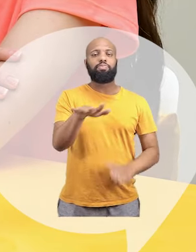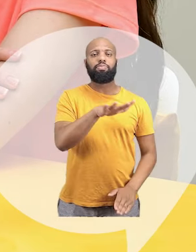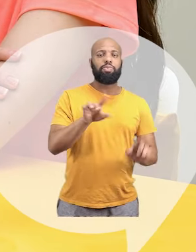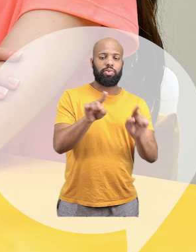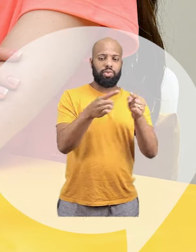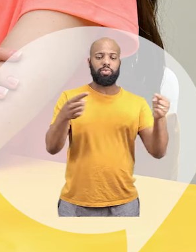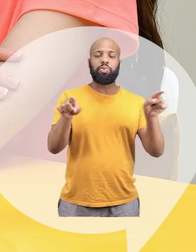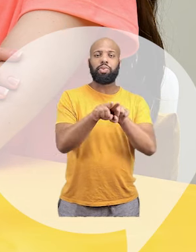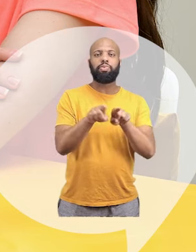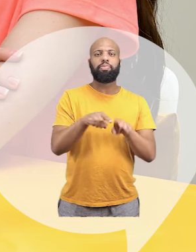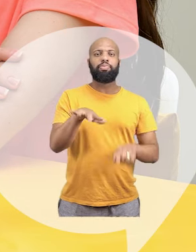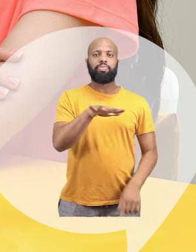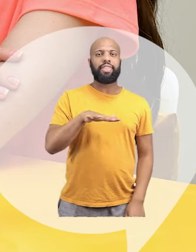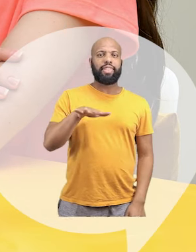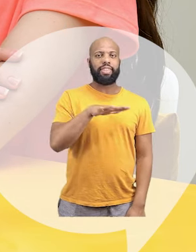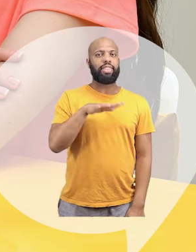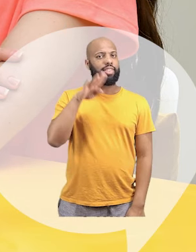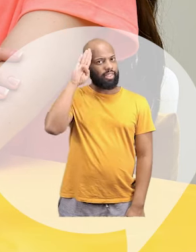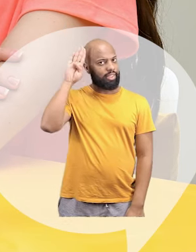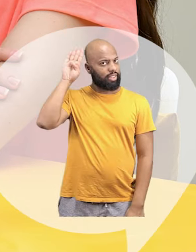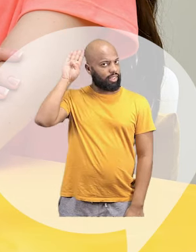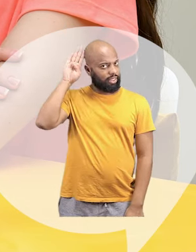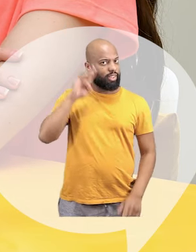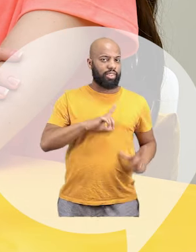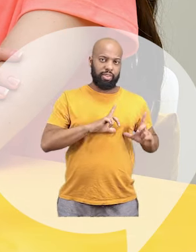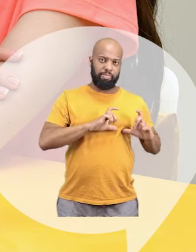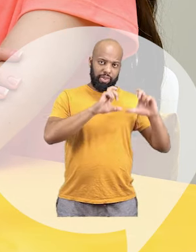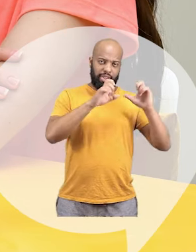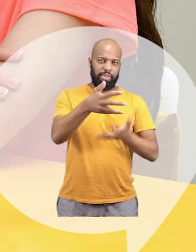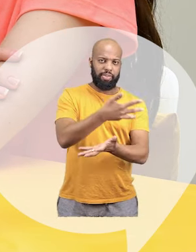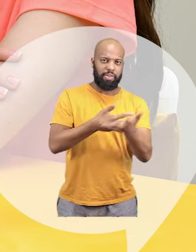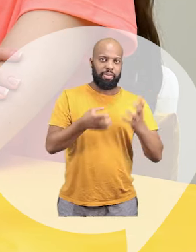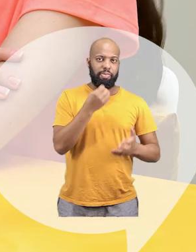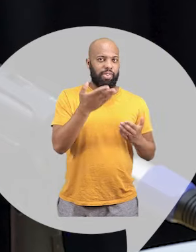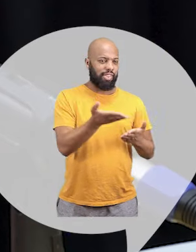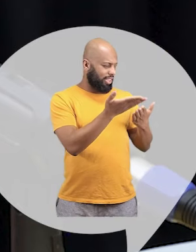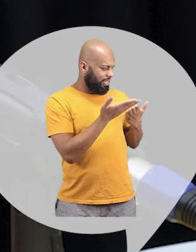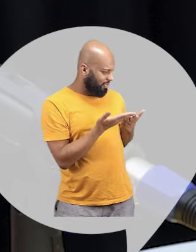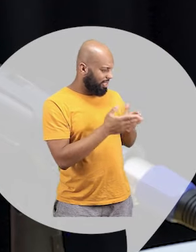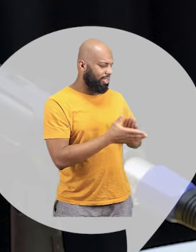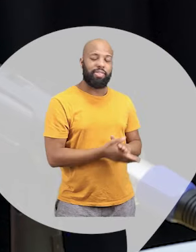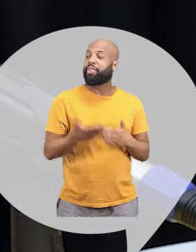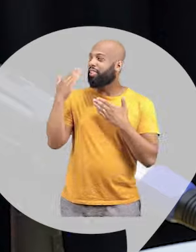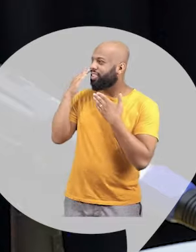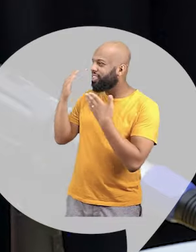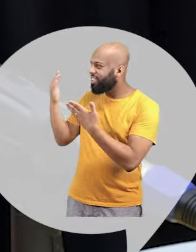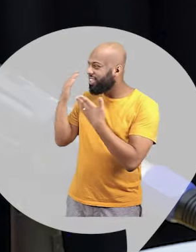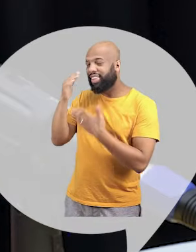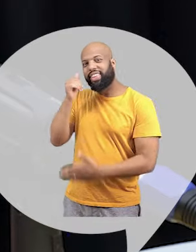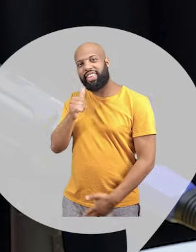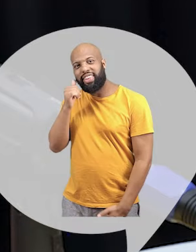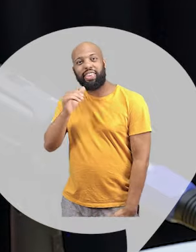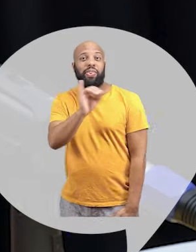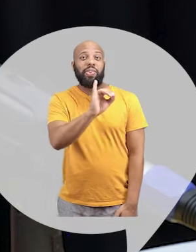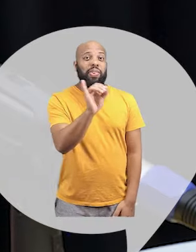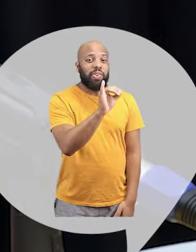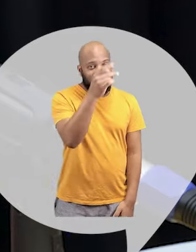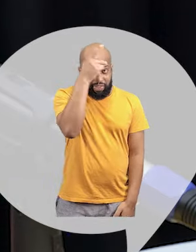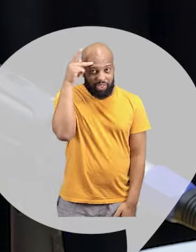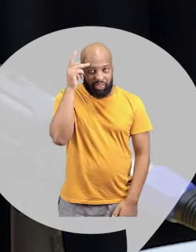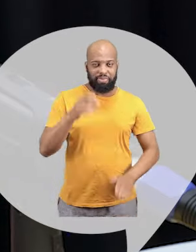tanto na música quanto na vida acadêmica Marista aí para partilhar as experiências conosco seja muito bem-vinda Elia muito obrigada